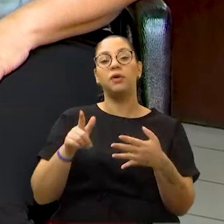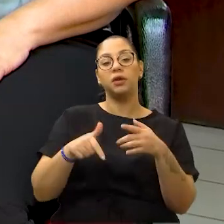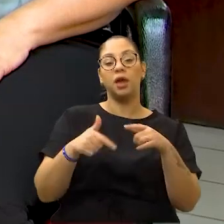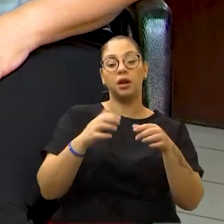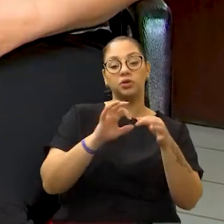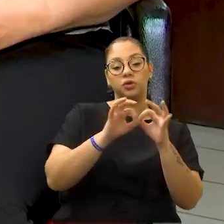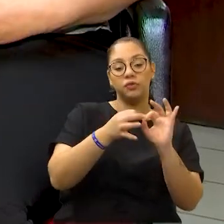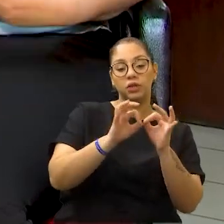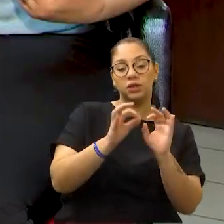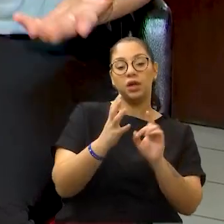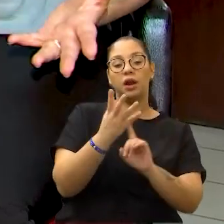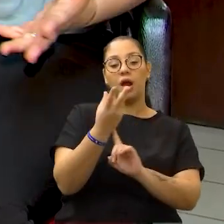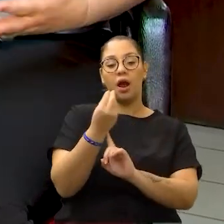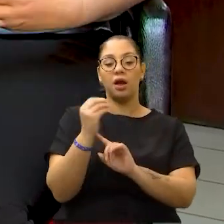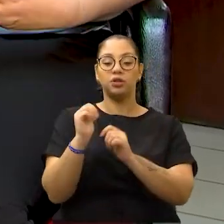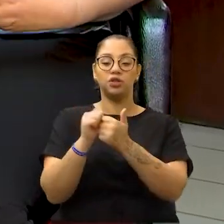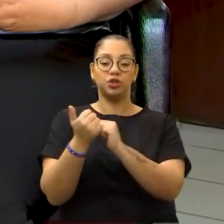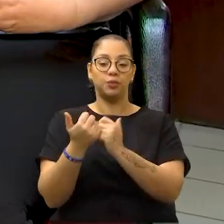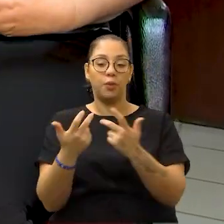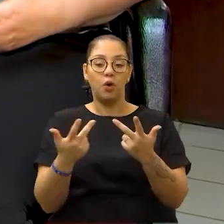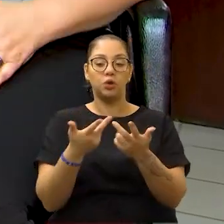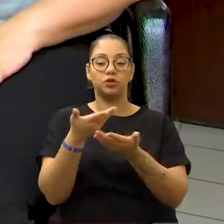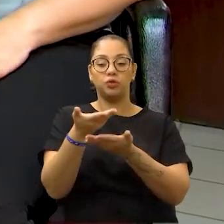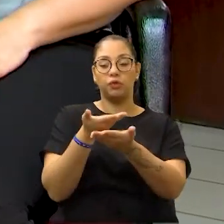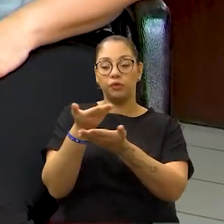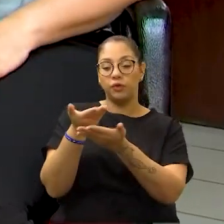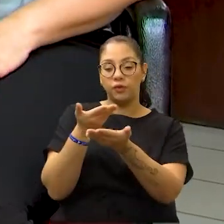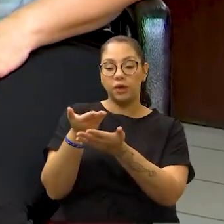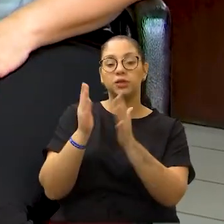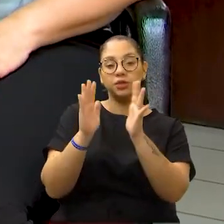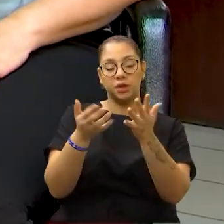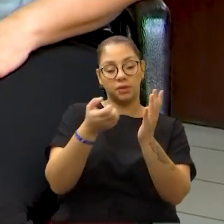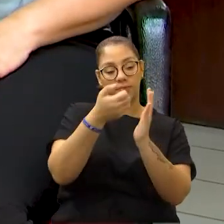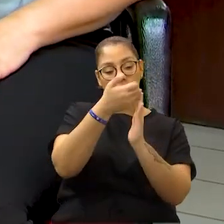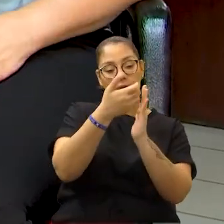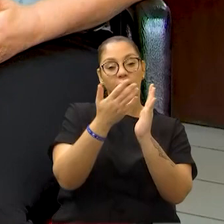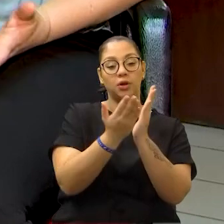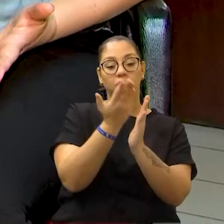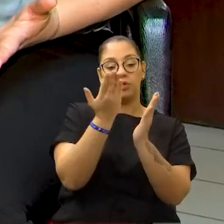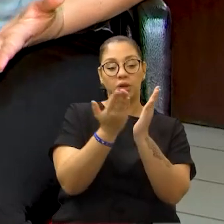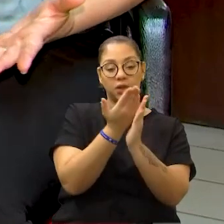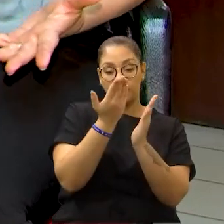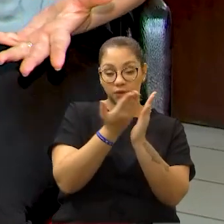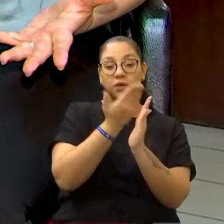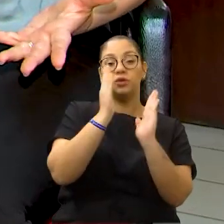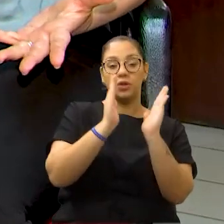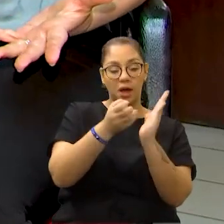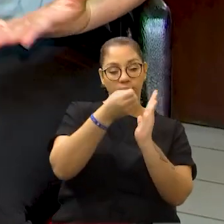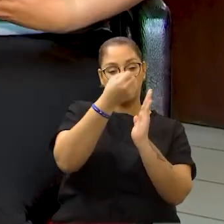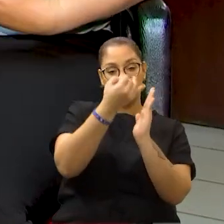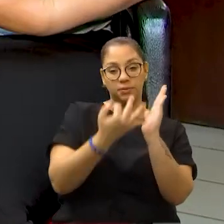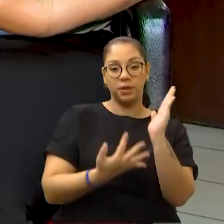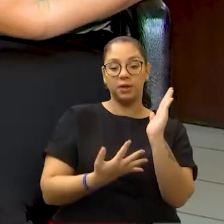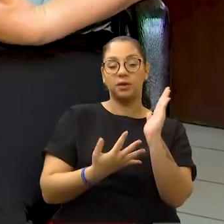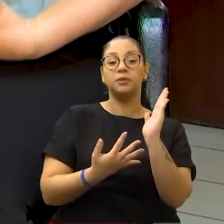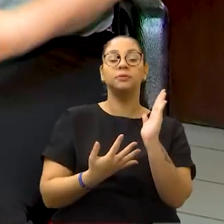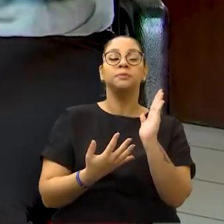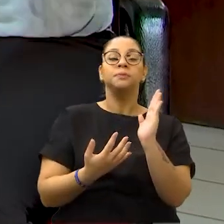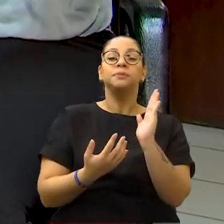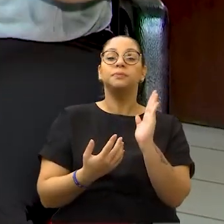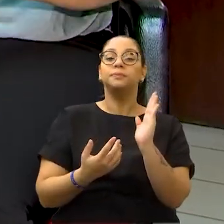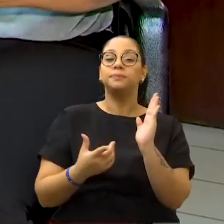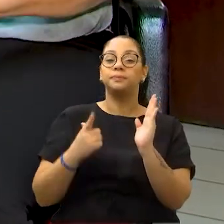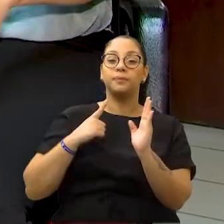trabalhar oficinas, arte, esporte, convivência. Então, a inspiração do Padre Haroldo,